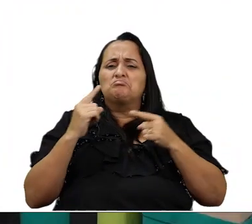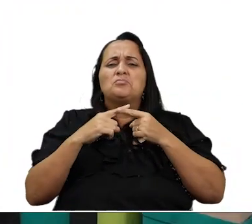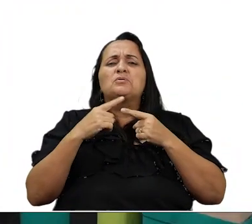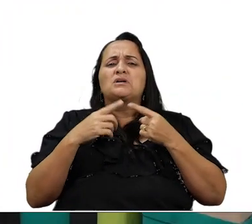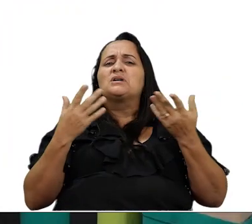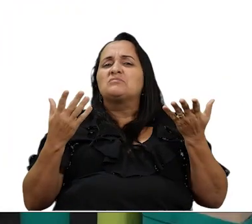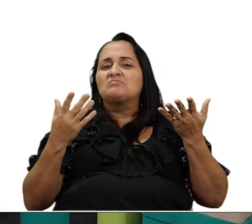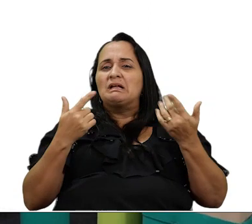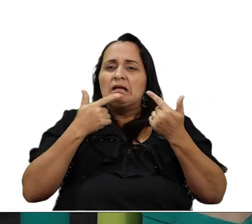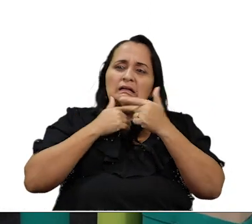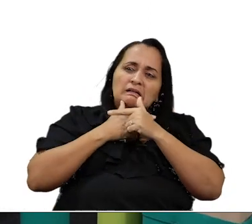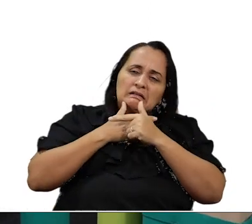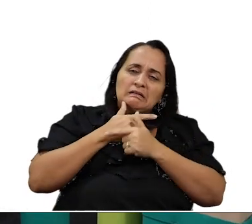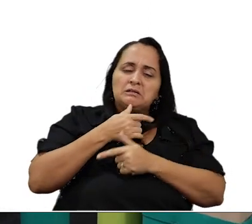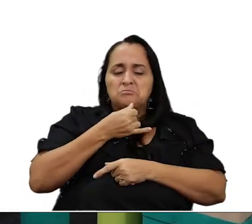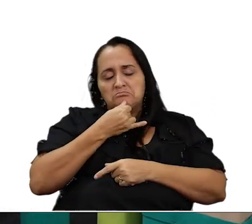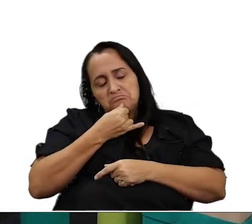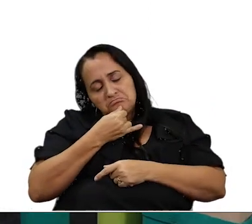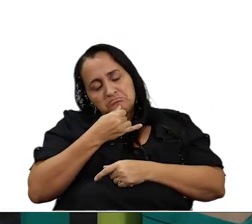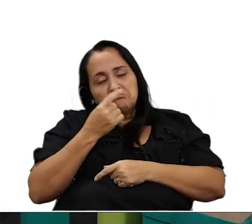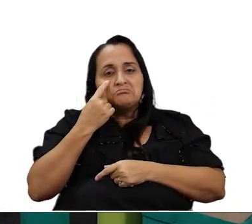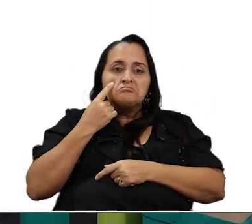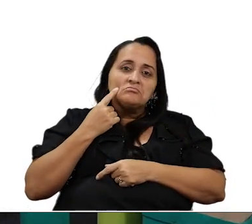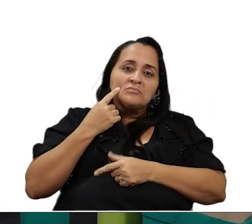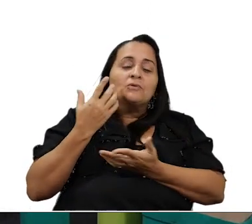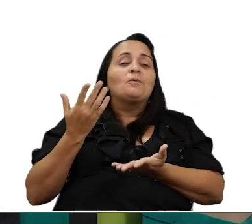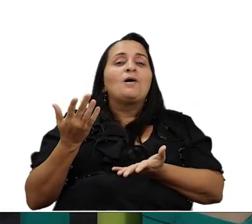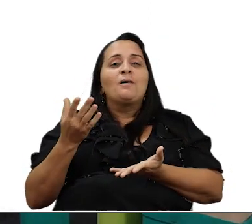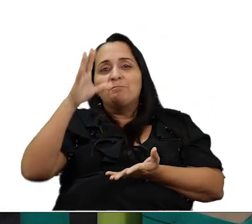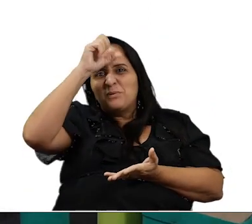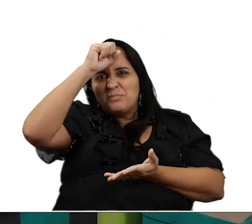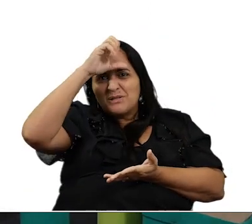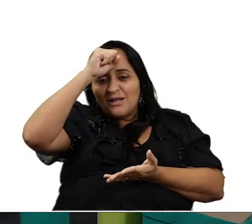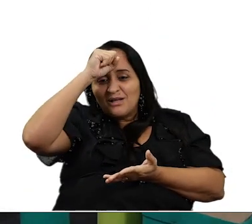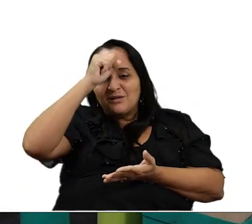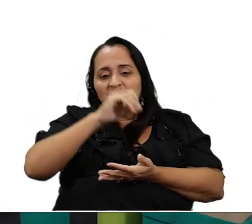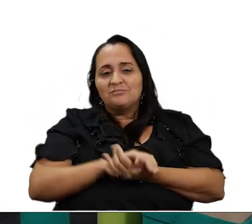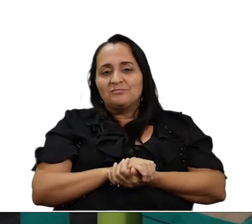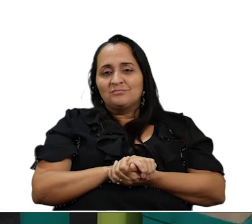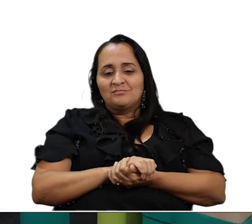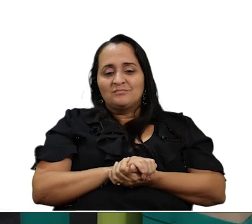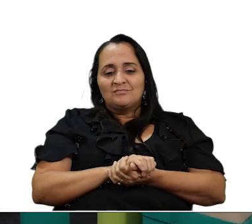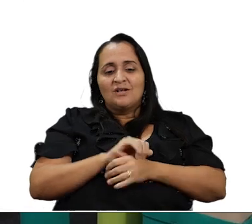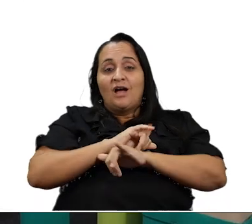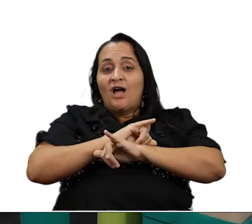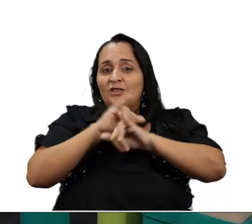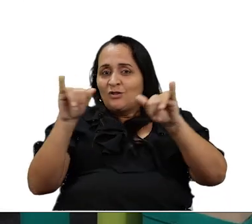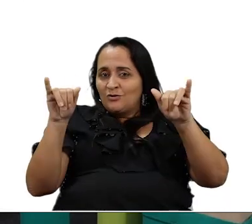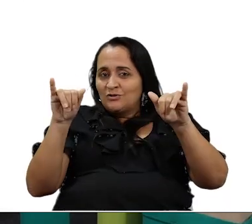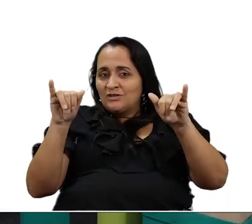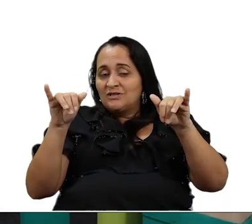gente leu para rir, para chorar, para aprender. Esse texto é uma notícia e já sabemos que o foco